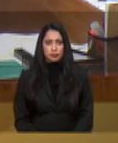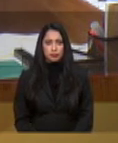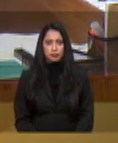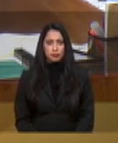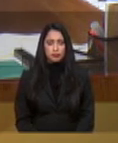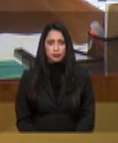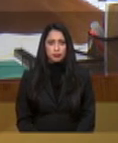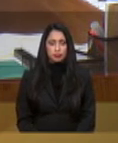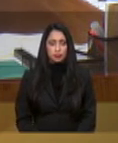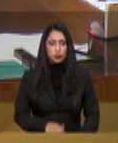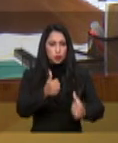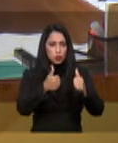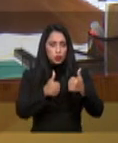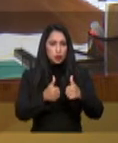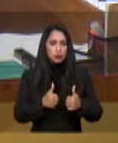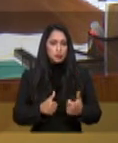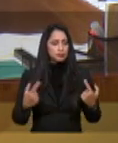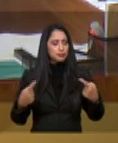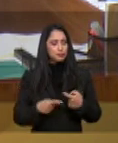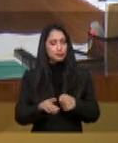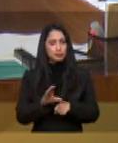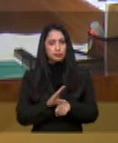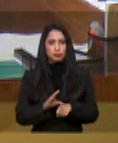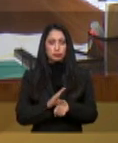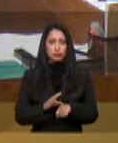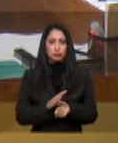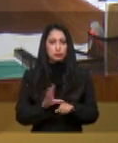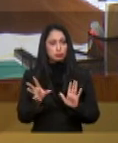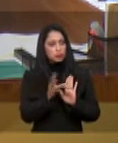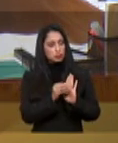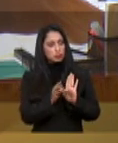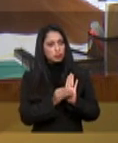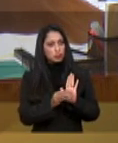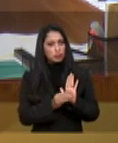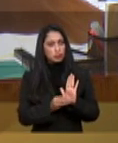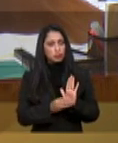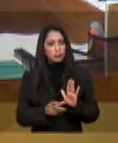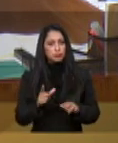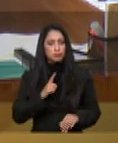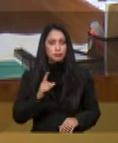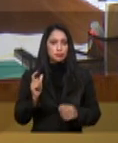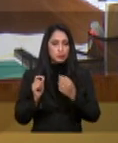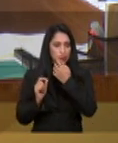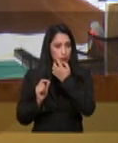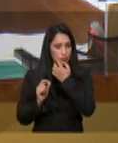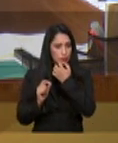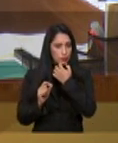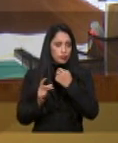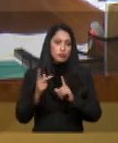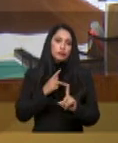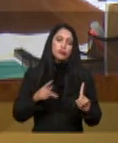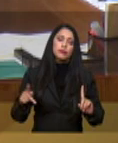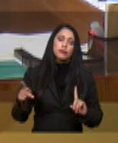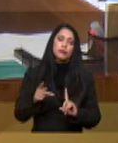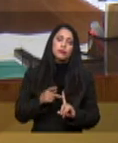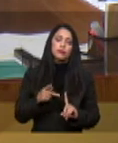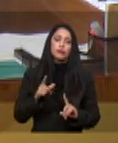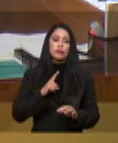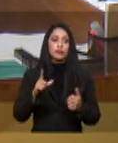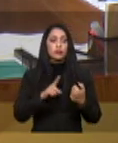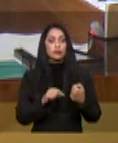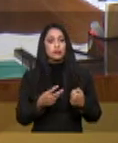Passo ao exame da apontada inconstitucionalidade material decorrente de pretensa contrariedade do preceito em tela aos